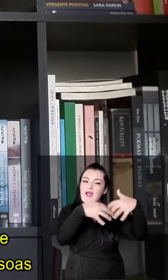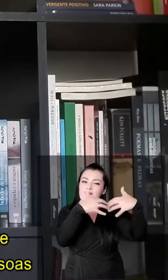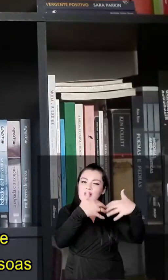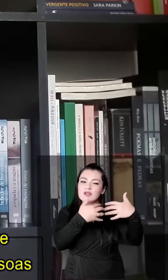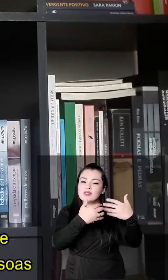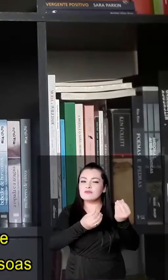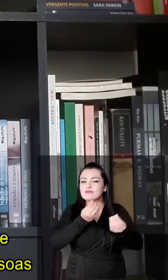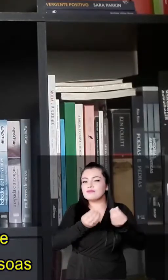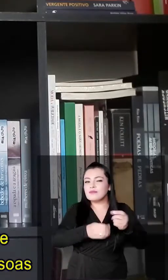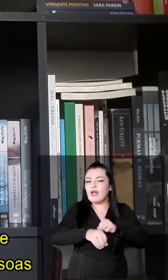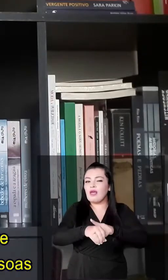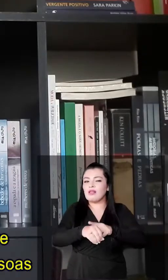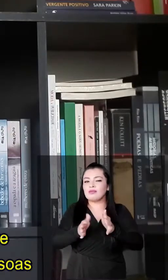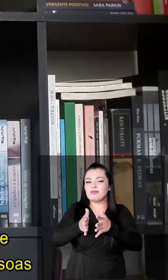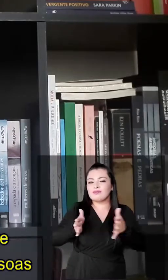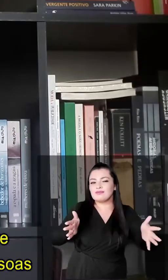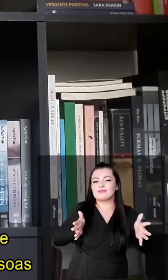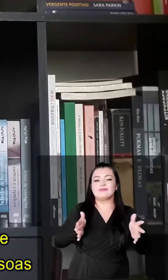esse momento.